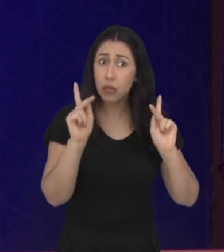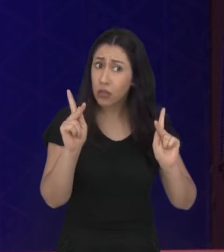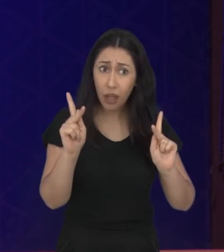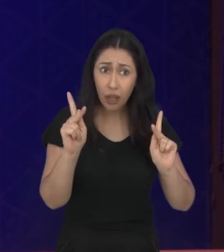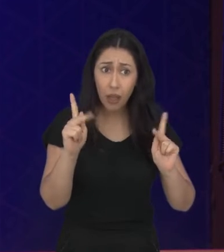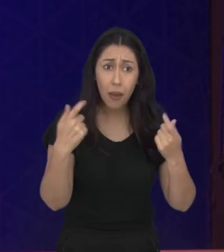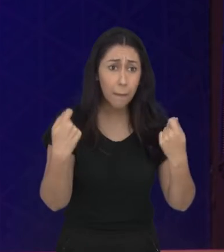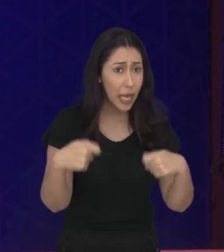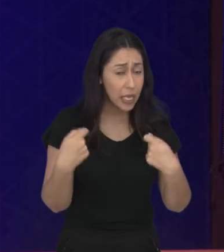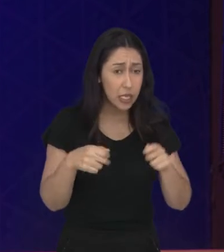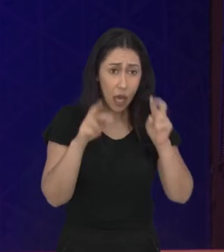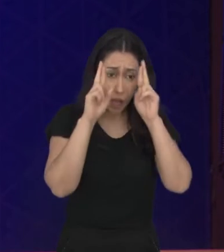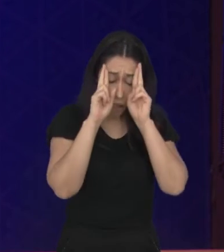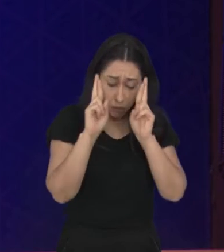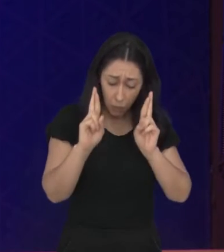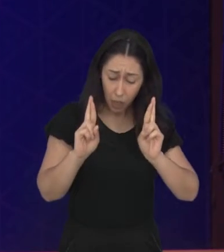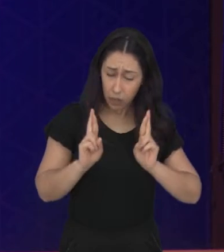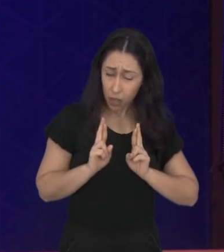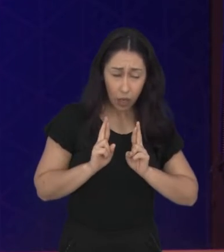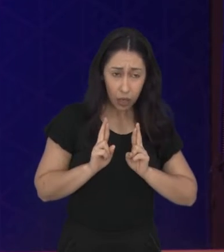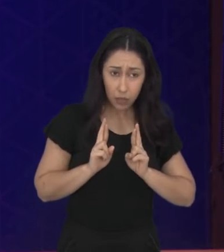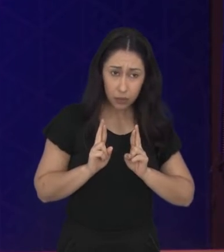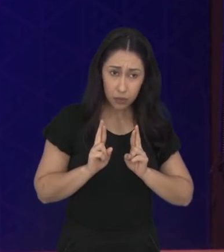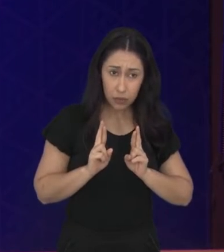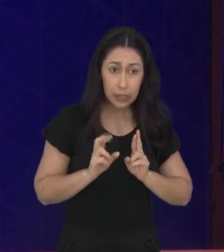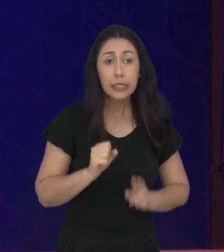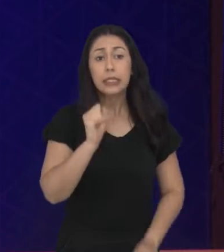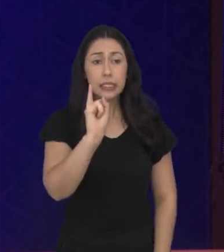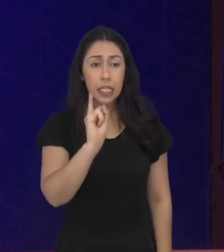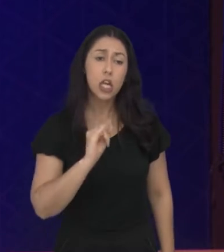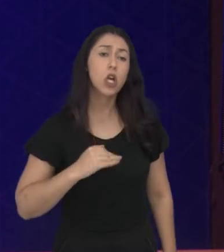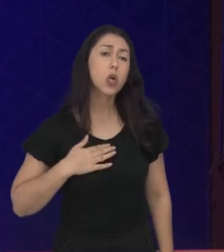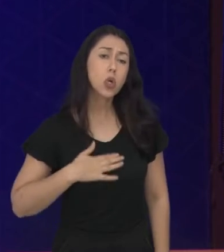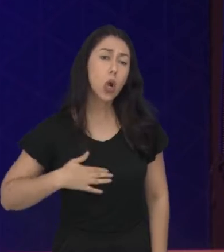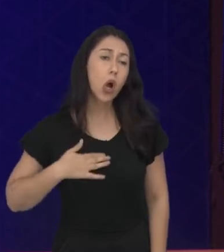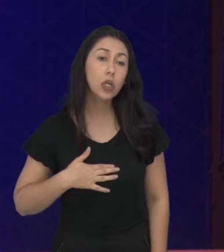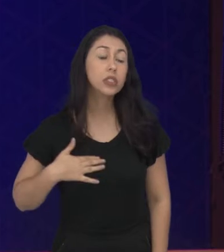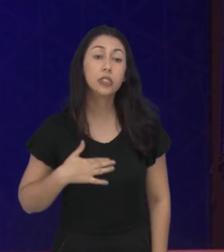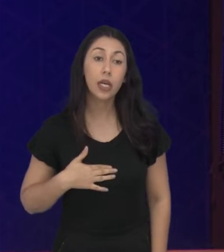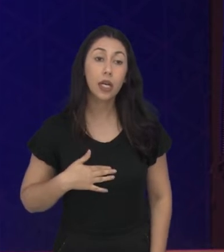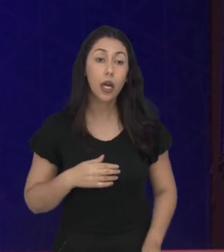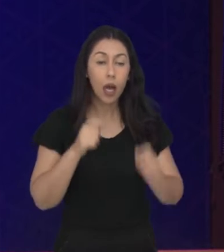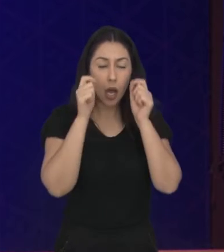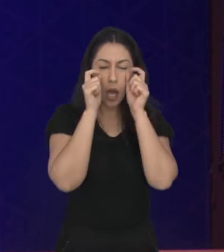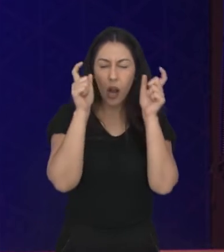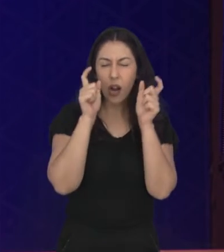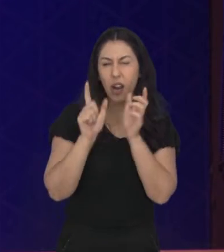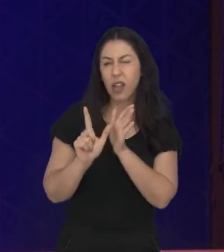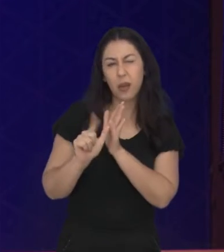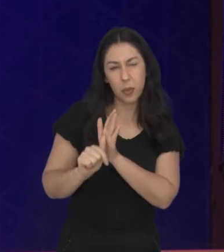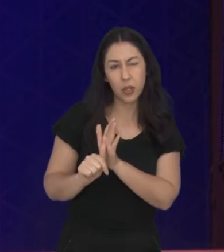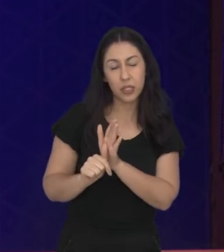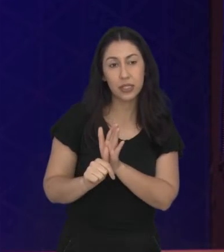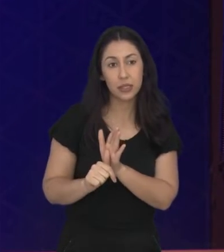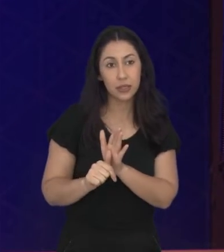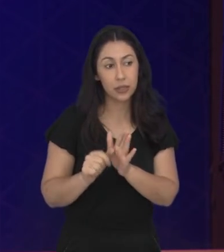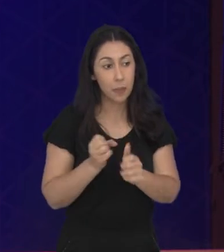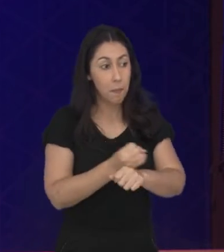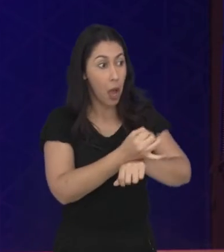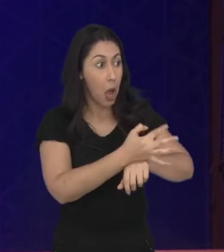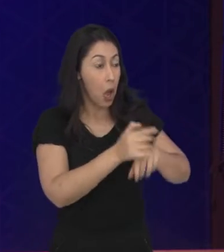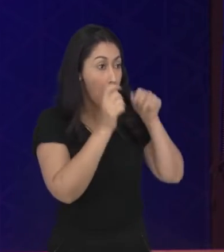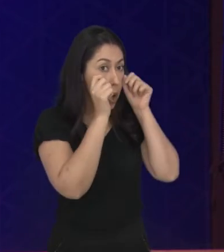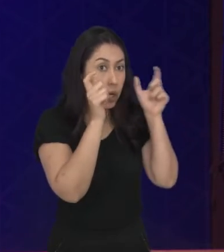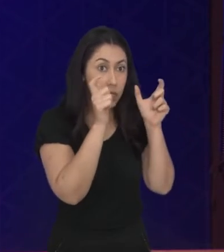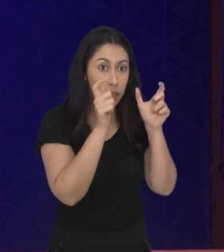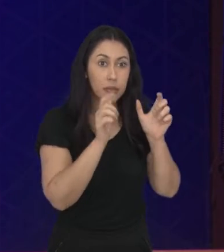também a pessoa respeitar o seu cronótipo. Então, se você gosta de dormir mais tarde, acordar mais tarde, mas você tem